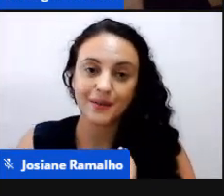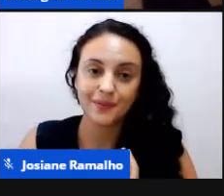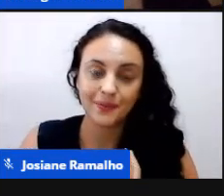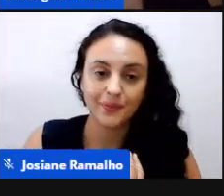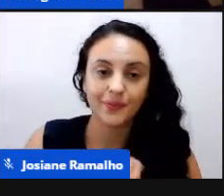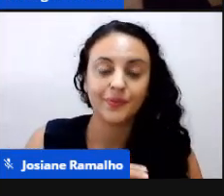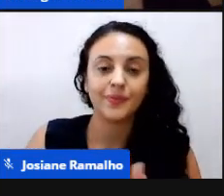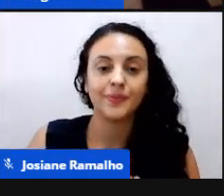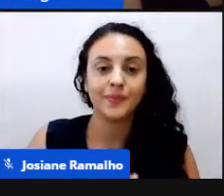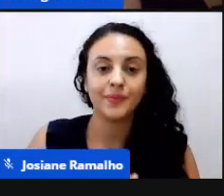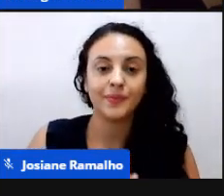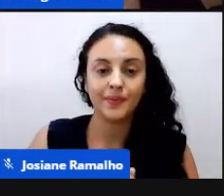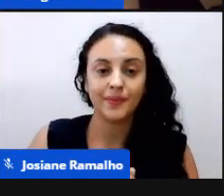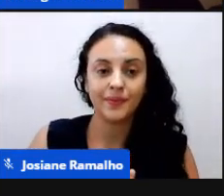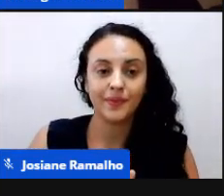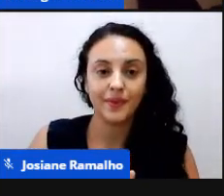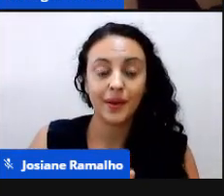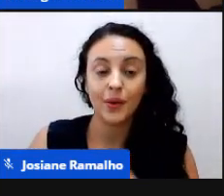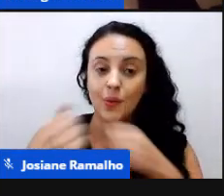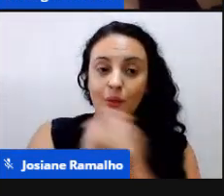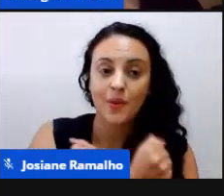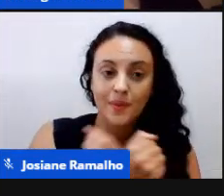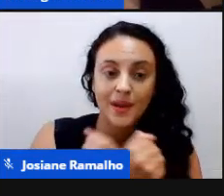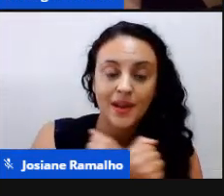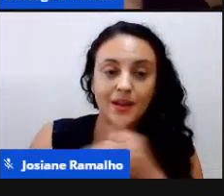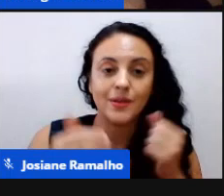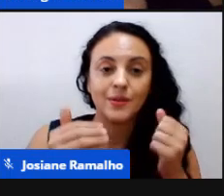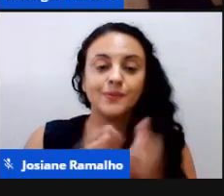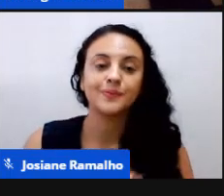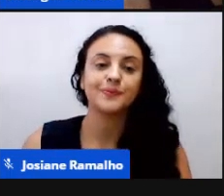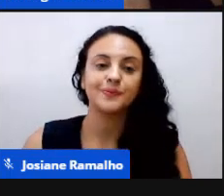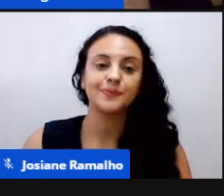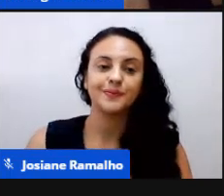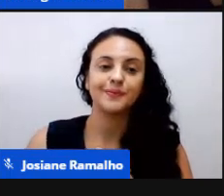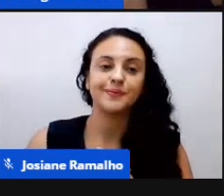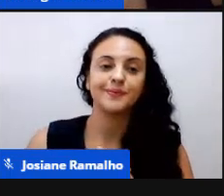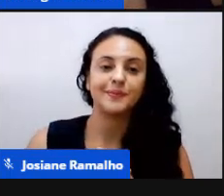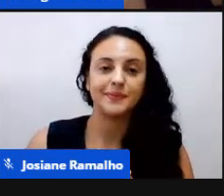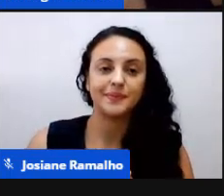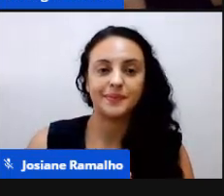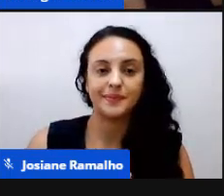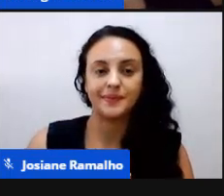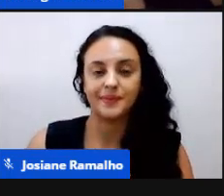movimento. Um abraço e até breve.